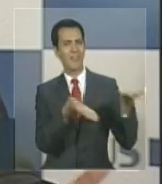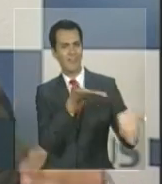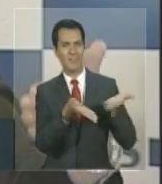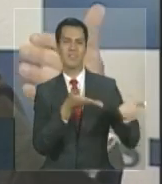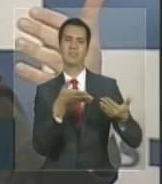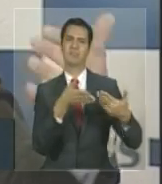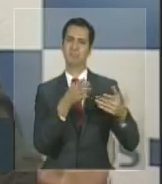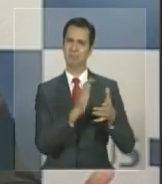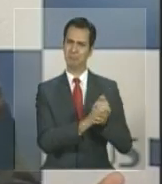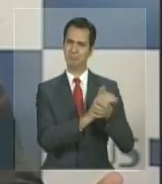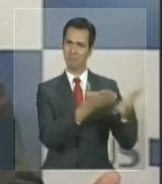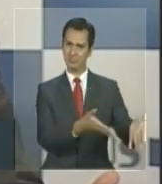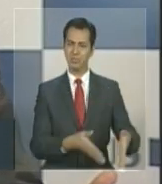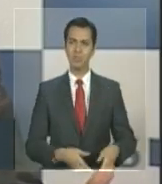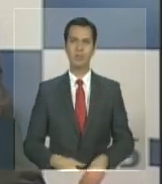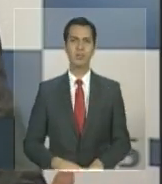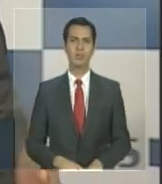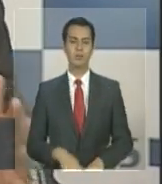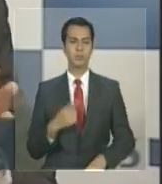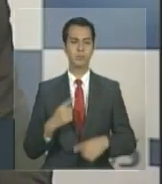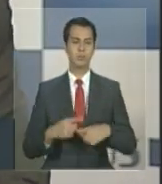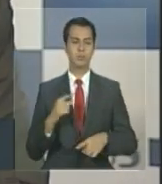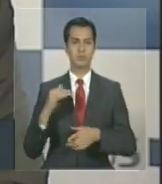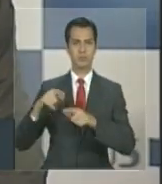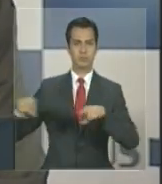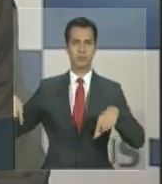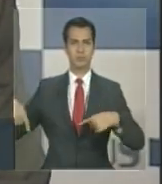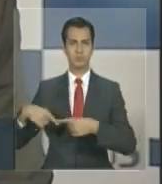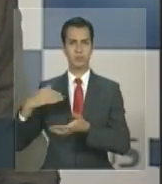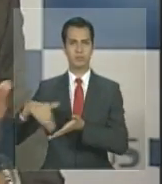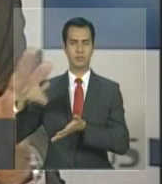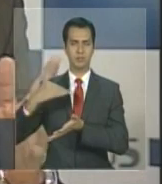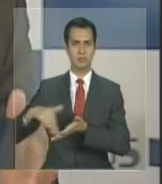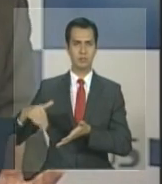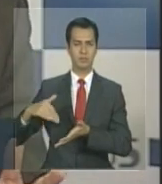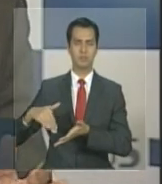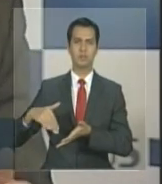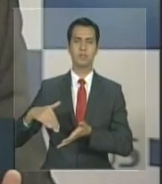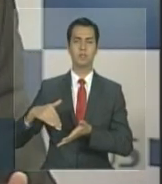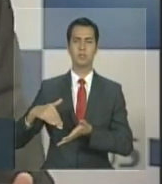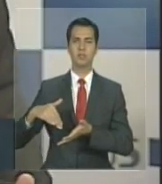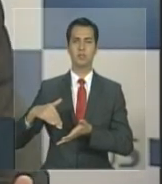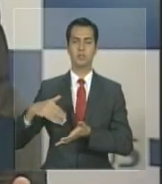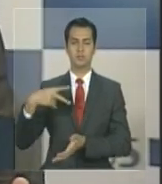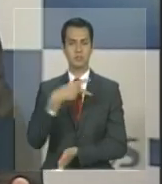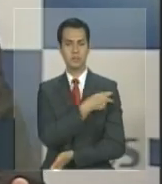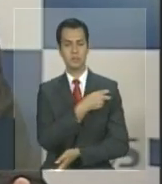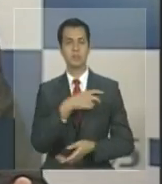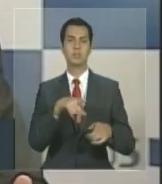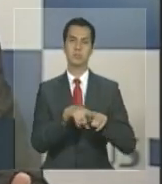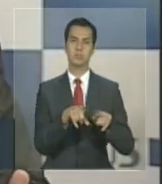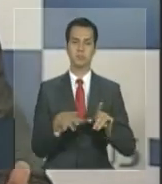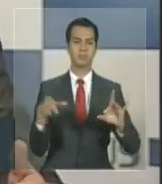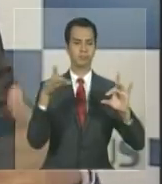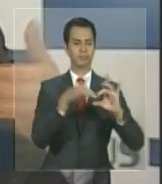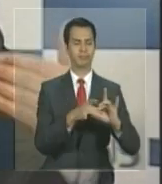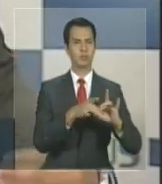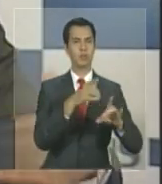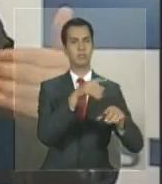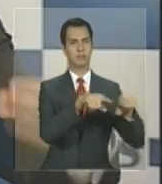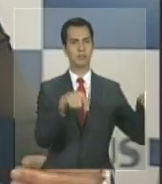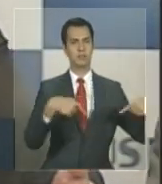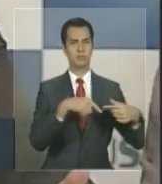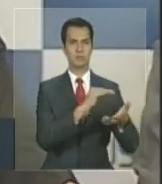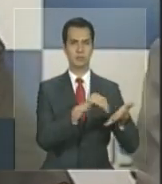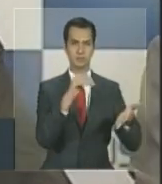combinar, né, um programa nacional de imunização com esforço de vigilância, de tratar as informações, dá um